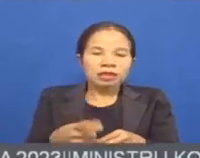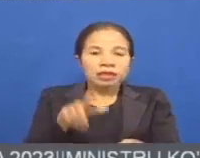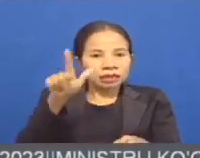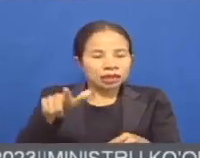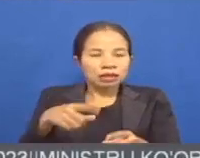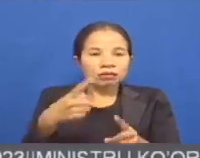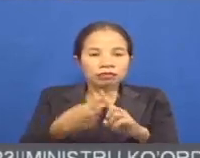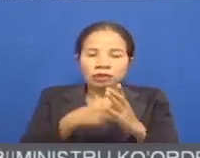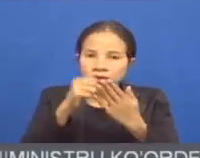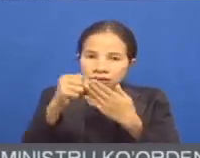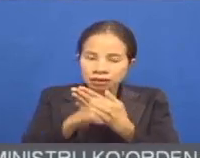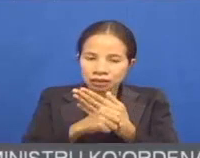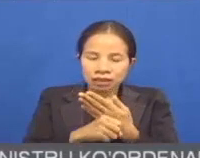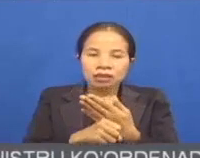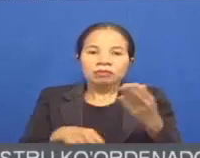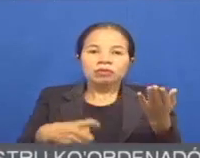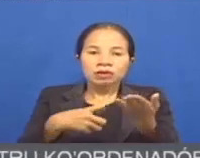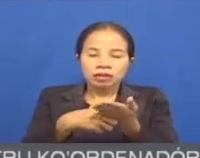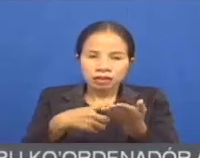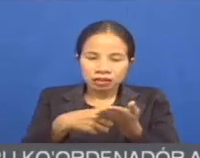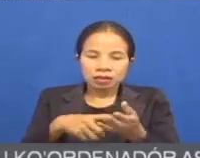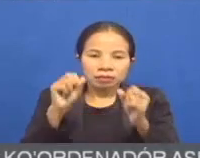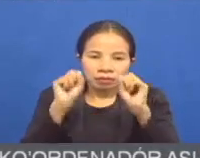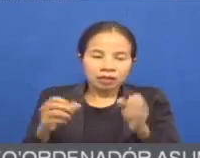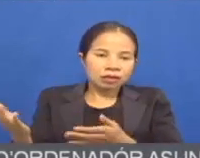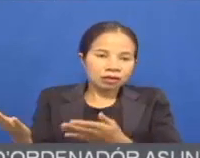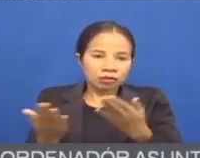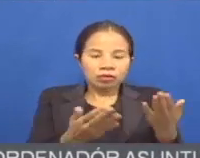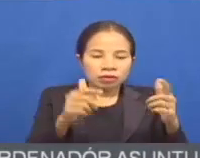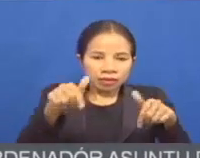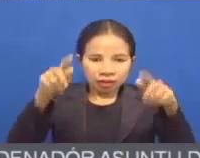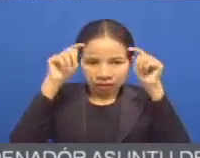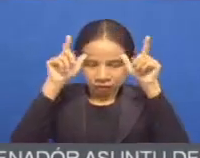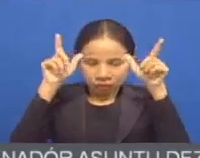e a fim de setembro caderneta passaporte bele to ona e a Timor-Leste.